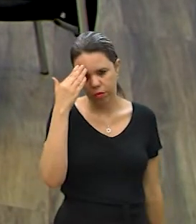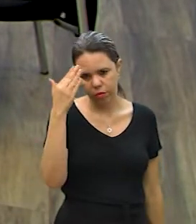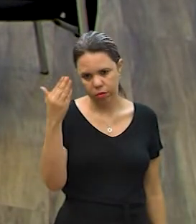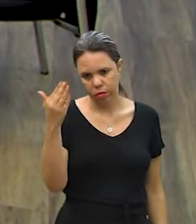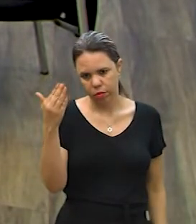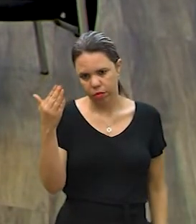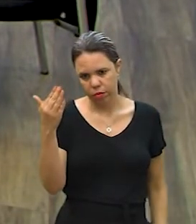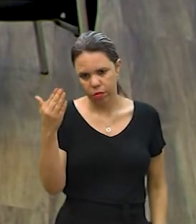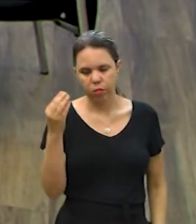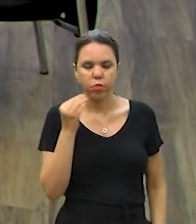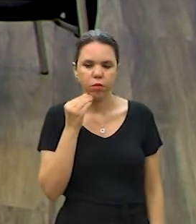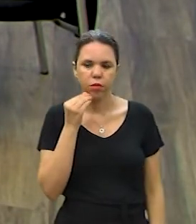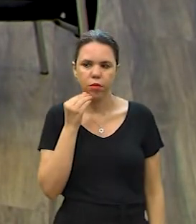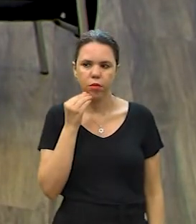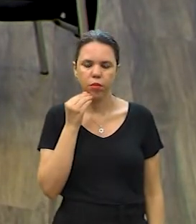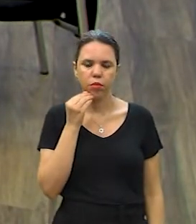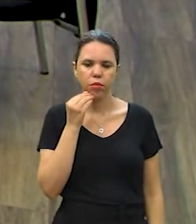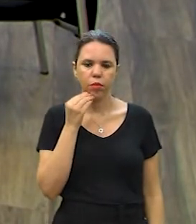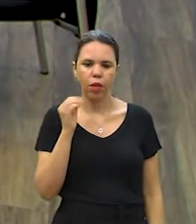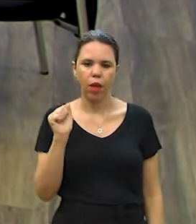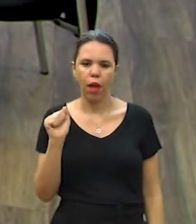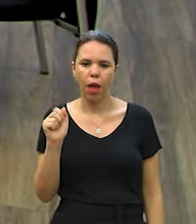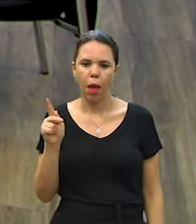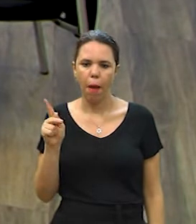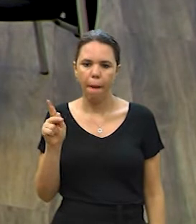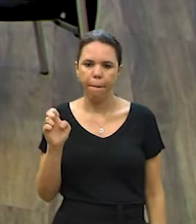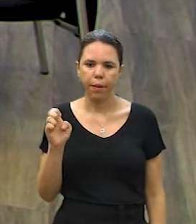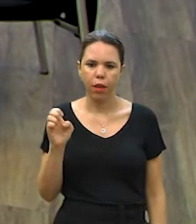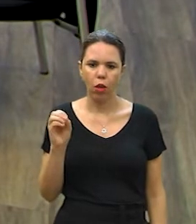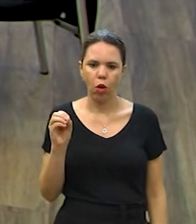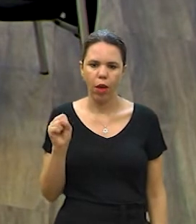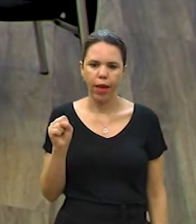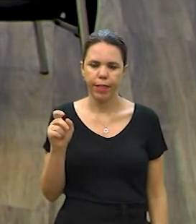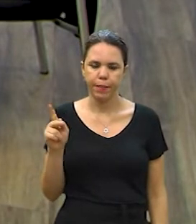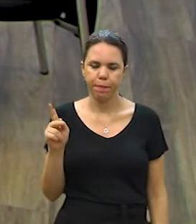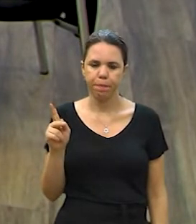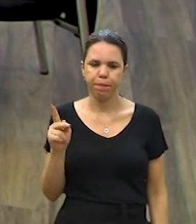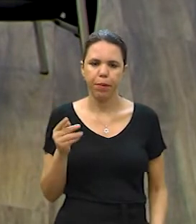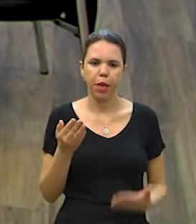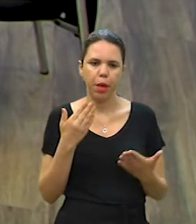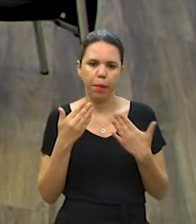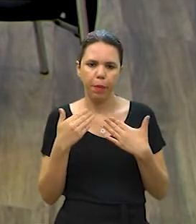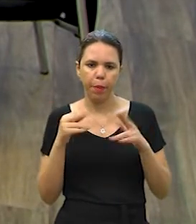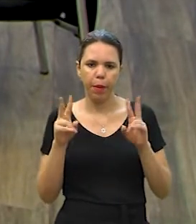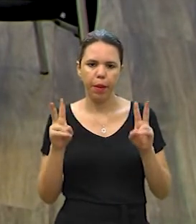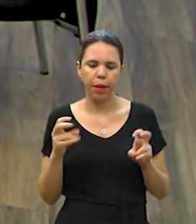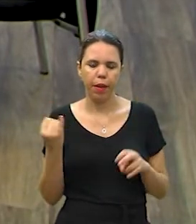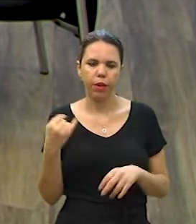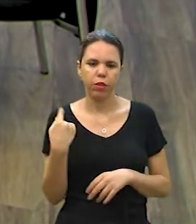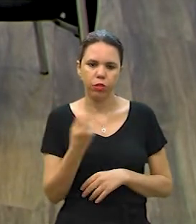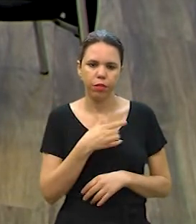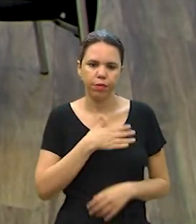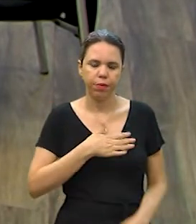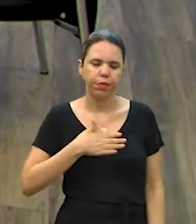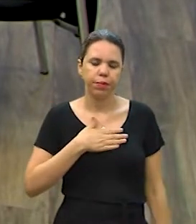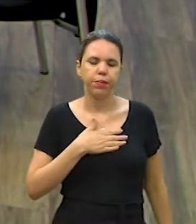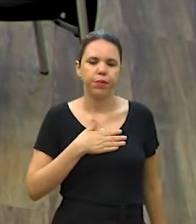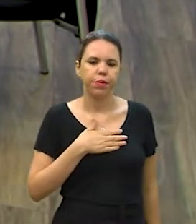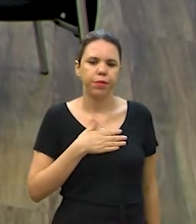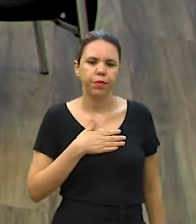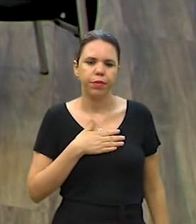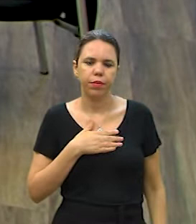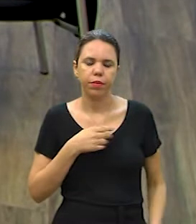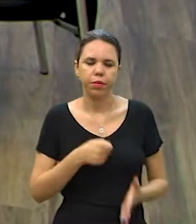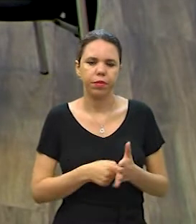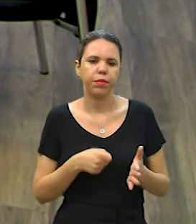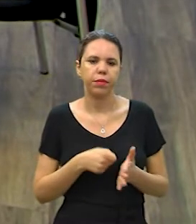a oportunidade, né, da POS por estar colocando, né, as suas questões, debatendo esse assunto que é a nossa paixão e a nossa luta.